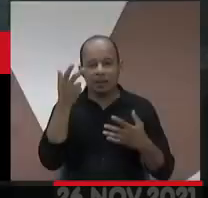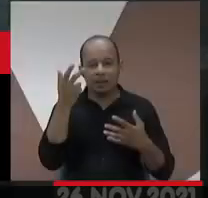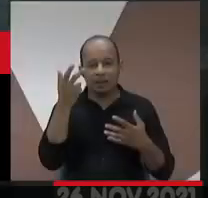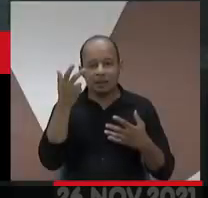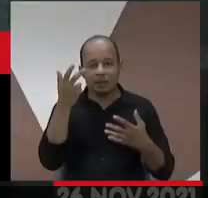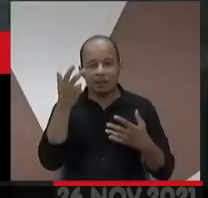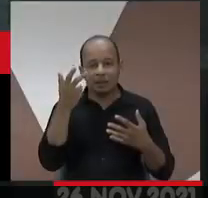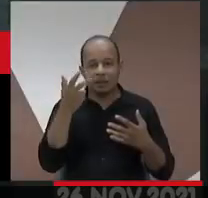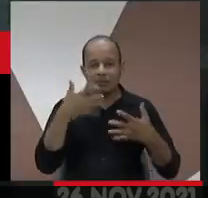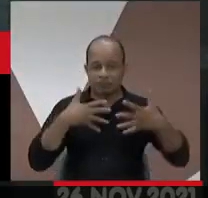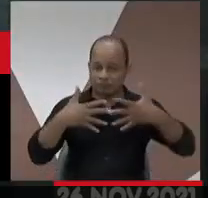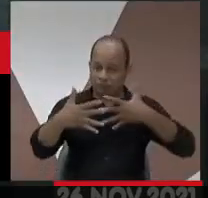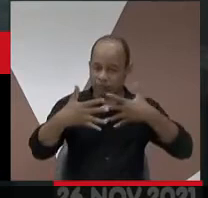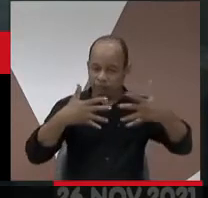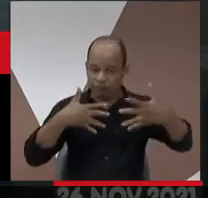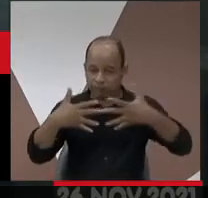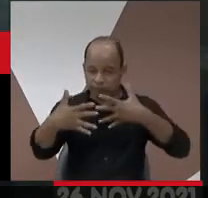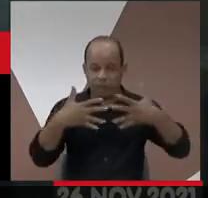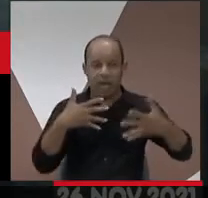solução